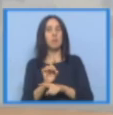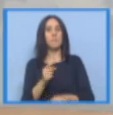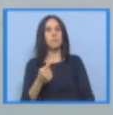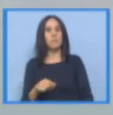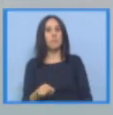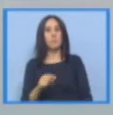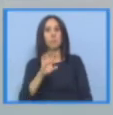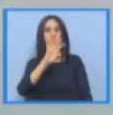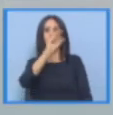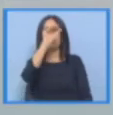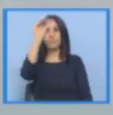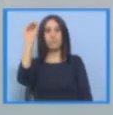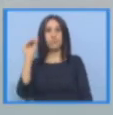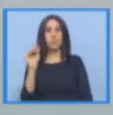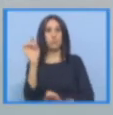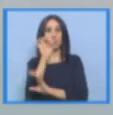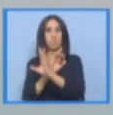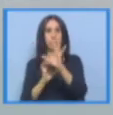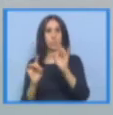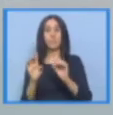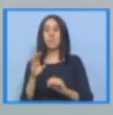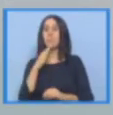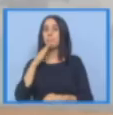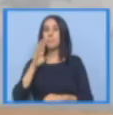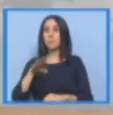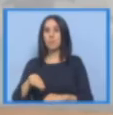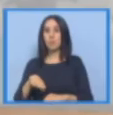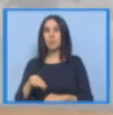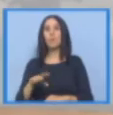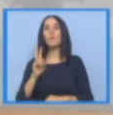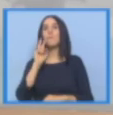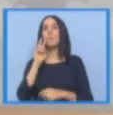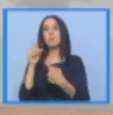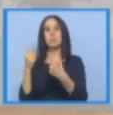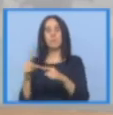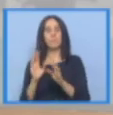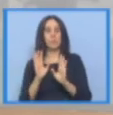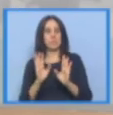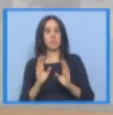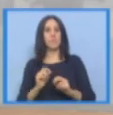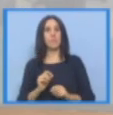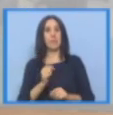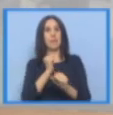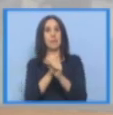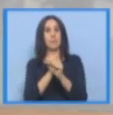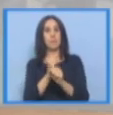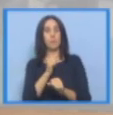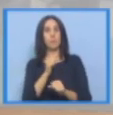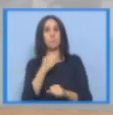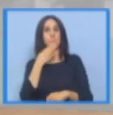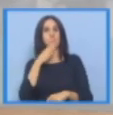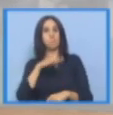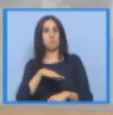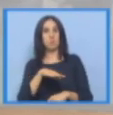restantes países europeus a precariedade é valorizada, ou seja, os empregos precários